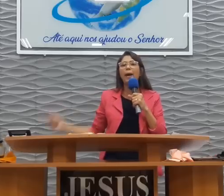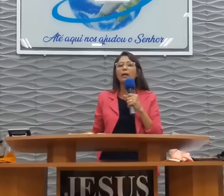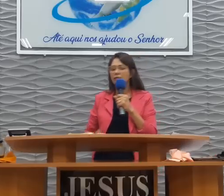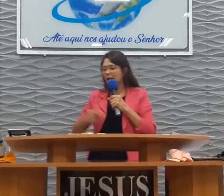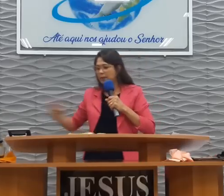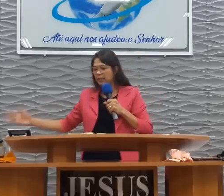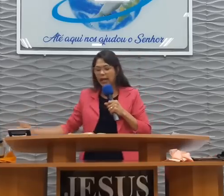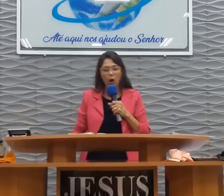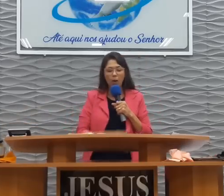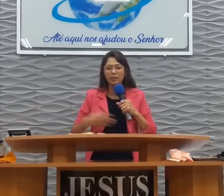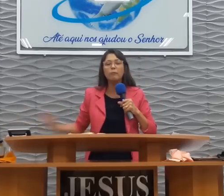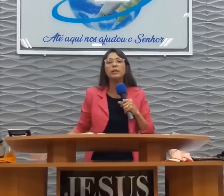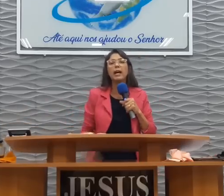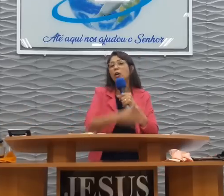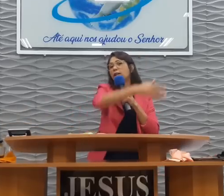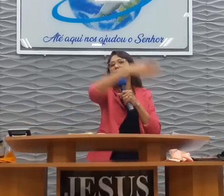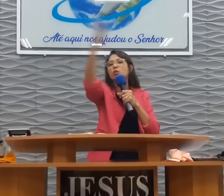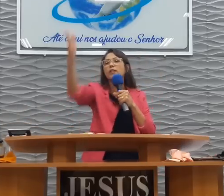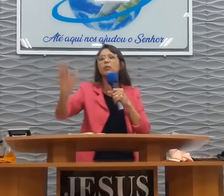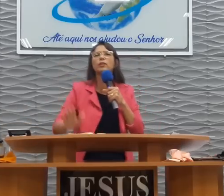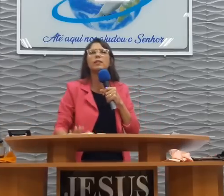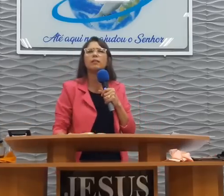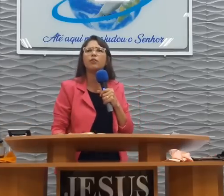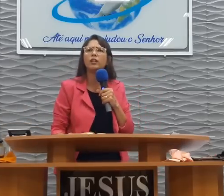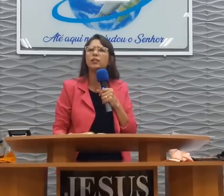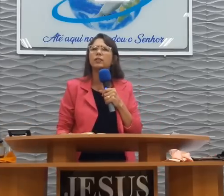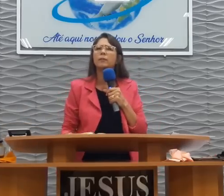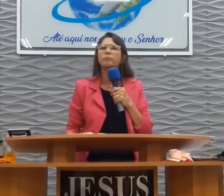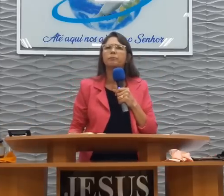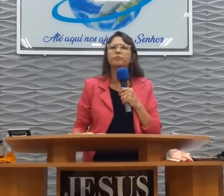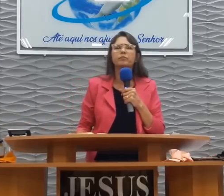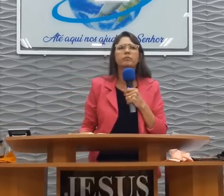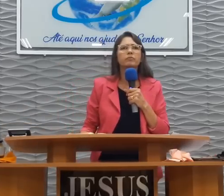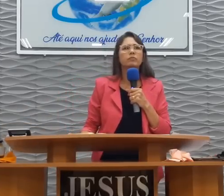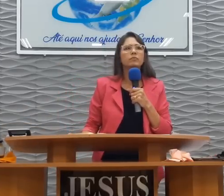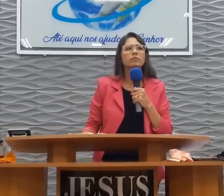casa. Se perde, sabe se quer homem, quer mulher agora com essas coisas acontecendo lá fora.